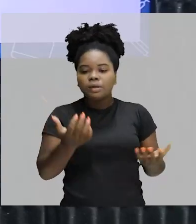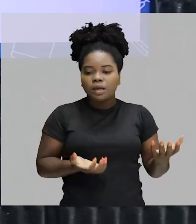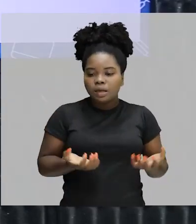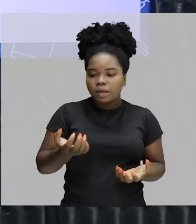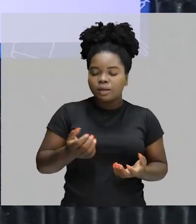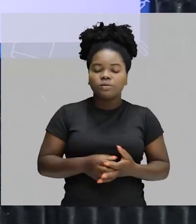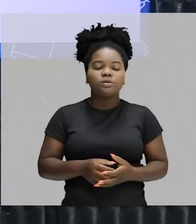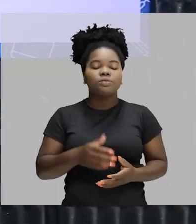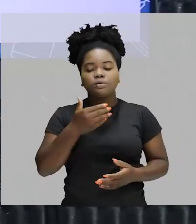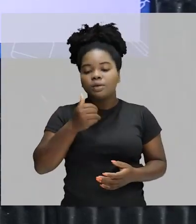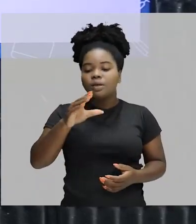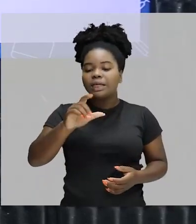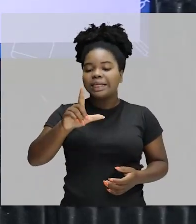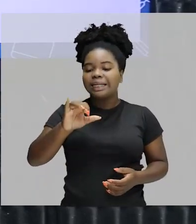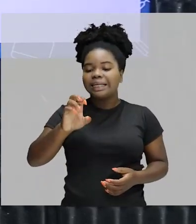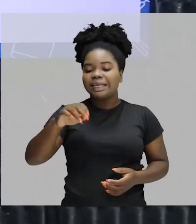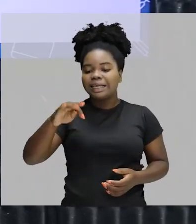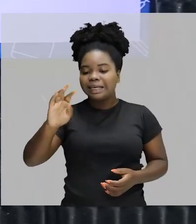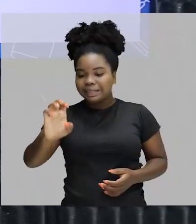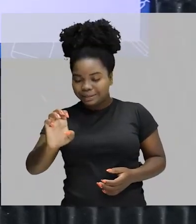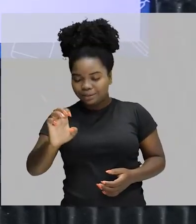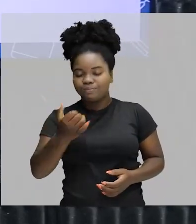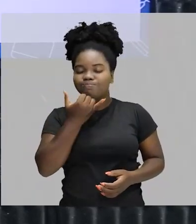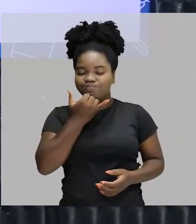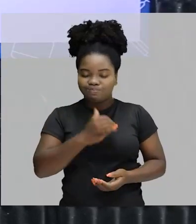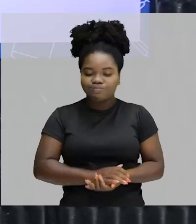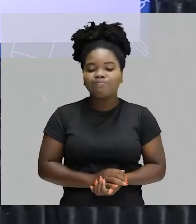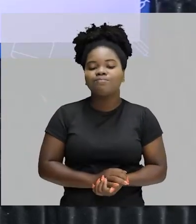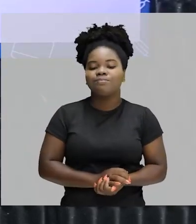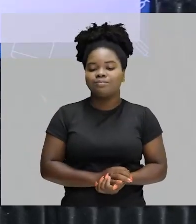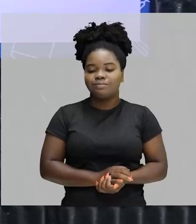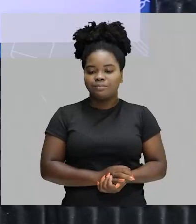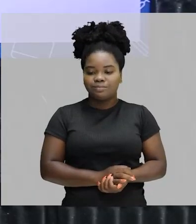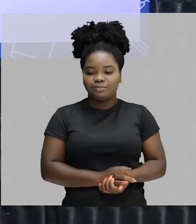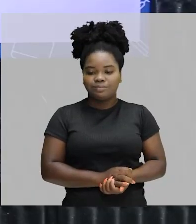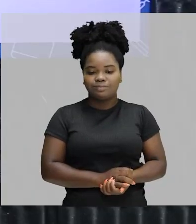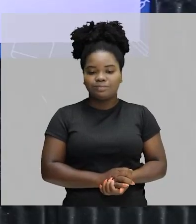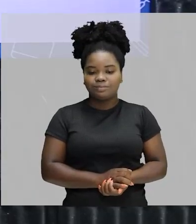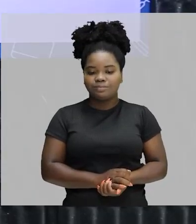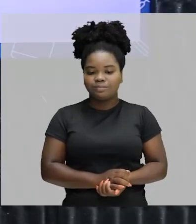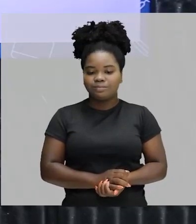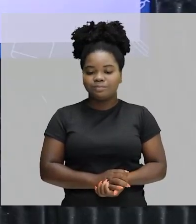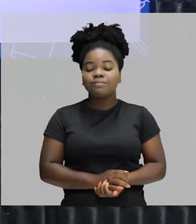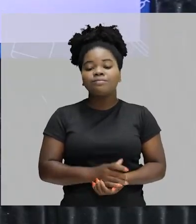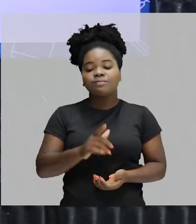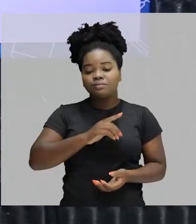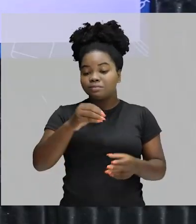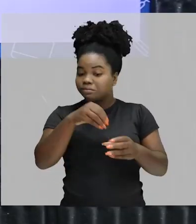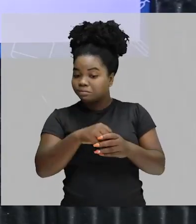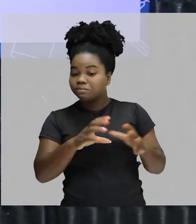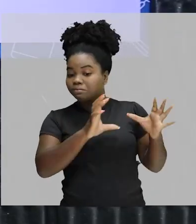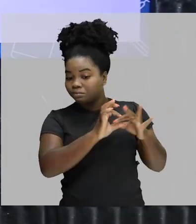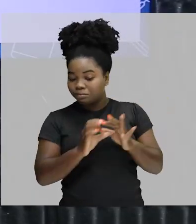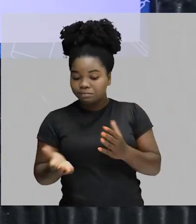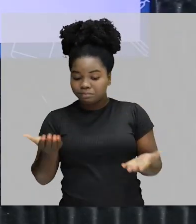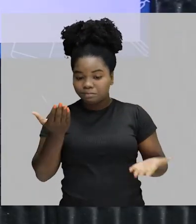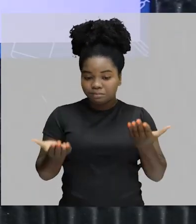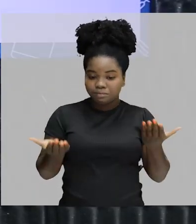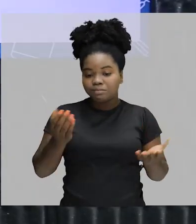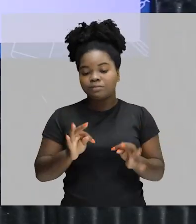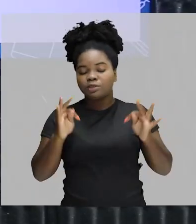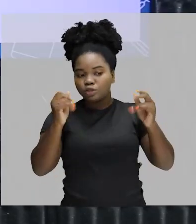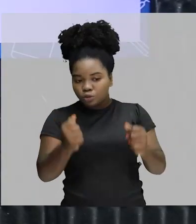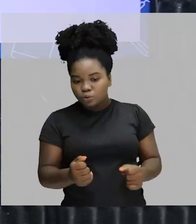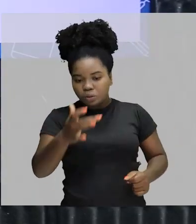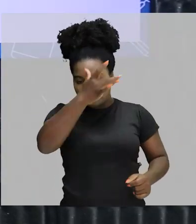os fregueses que existem, aqui ele afirma que os homens são os melhores fregueses, né? Então, está dentro aí, fazendo um comparativo com